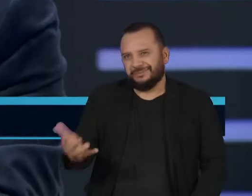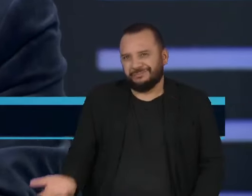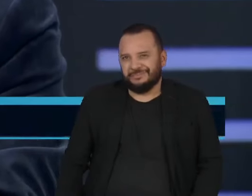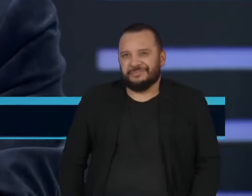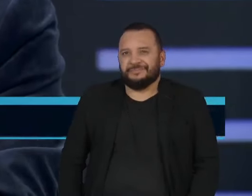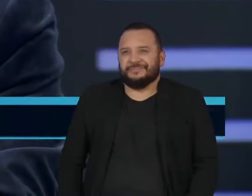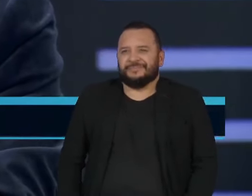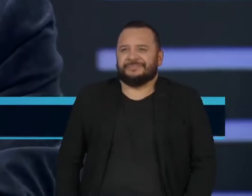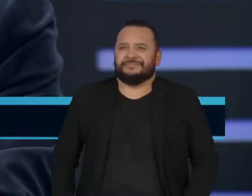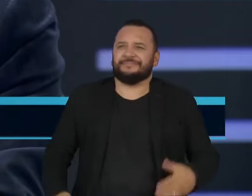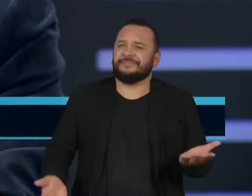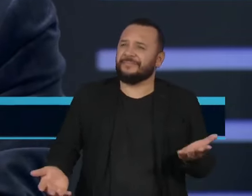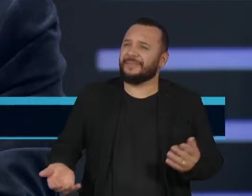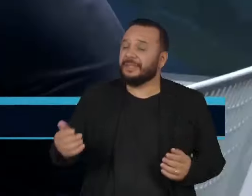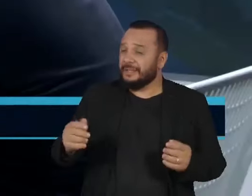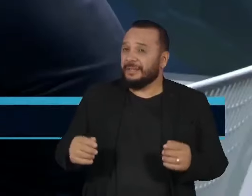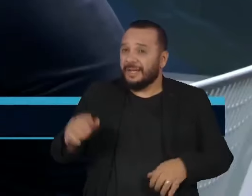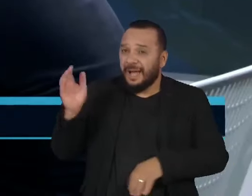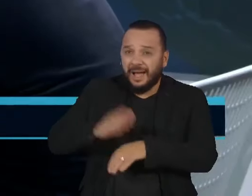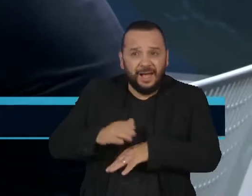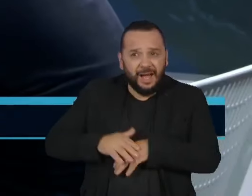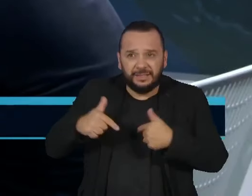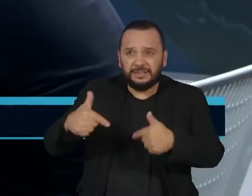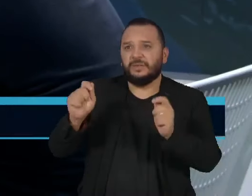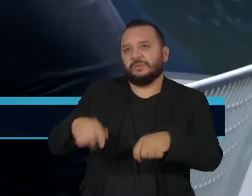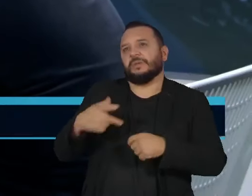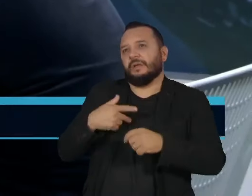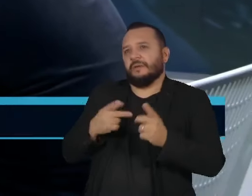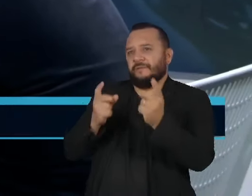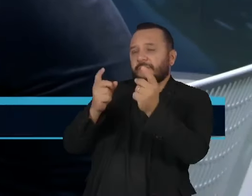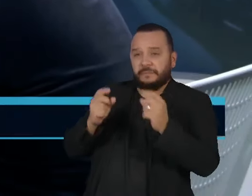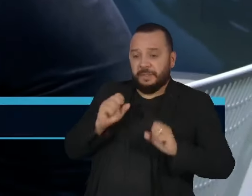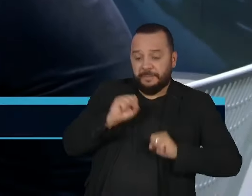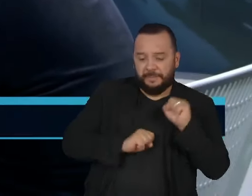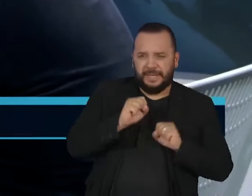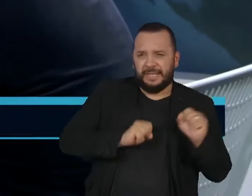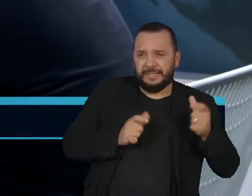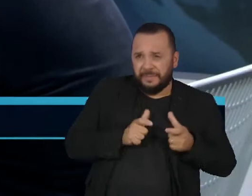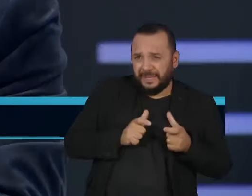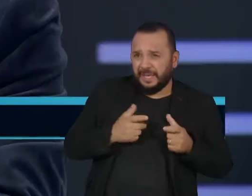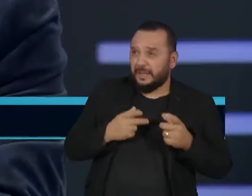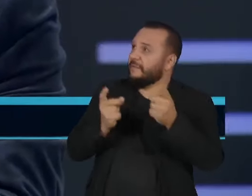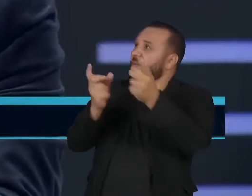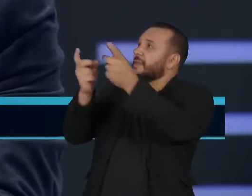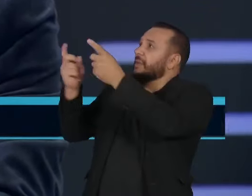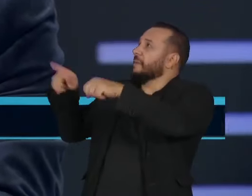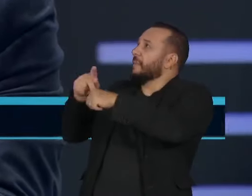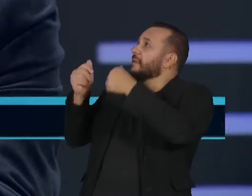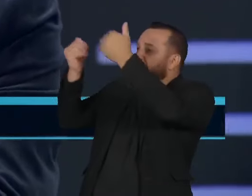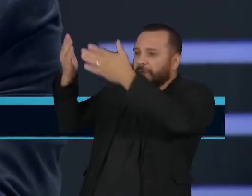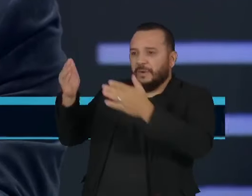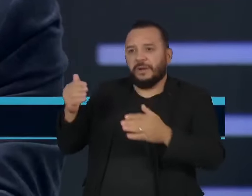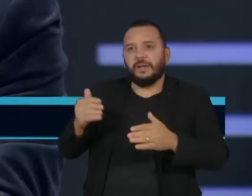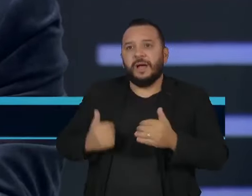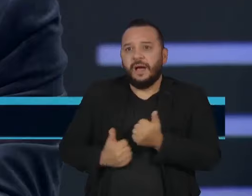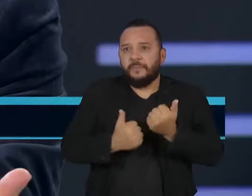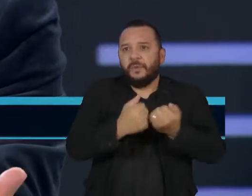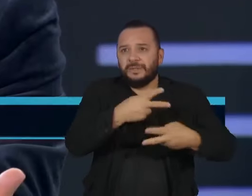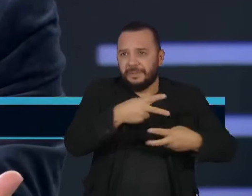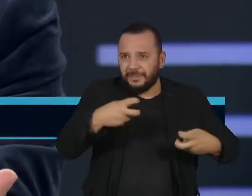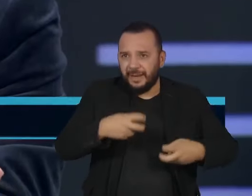medida que possibilite a exportação de pequena indústria, média indústria, com o apoio do SEBRAE, com o apoio da PEX, que nós falamos há pouco,